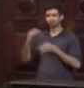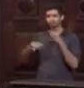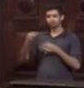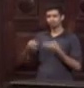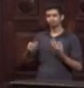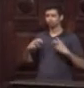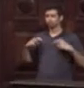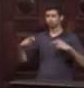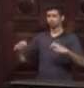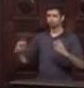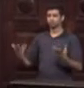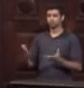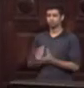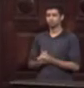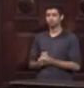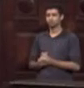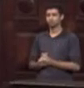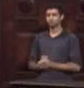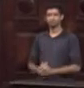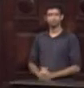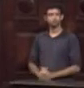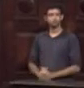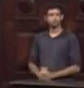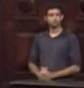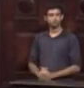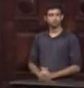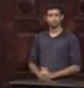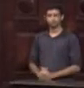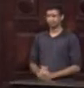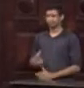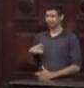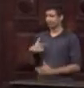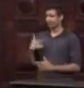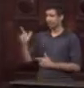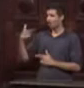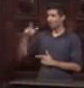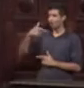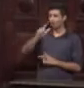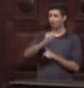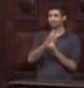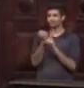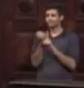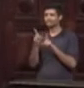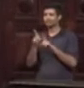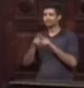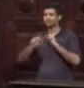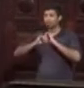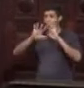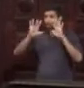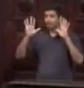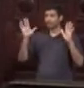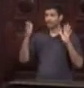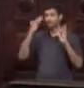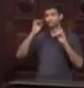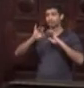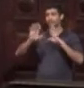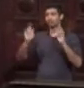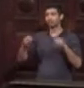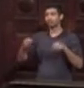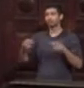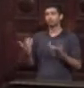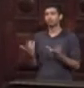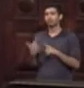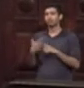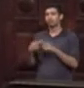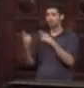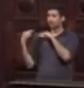numa audiência que talvez para outras sociedades, para outras realidades, seja até incompreensível, o que